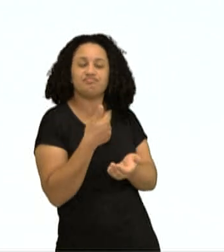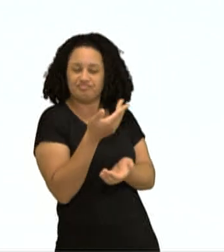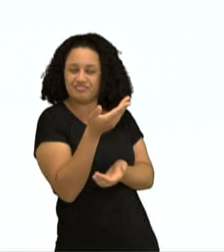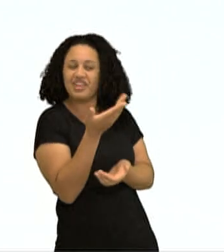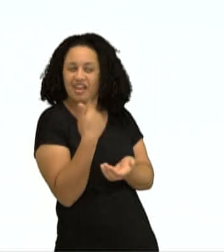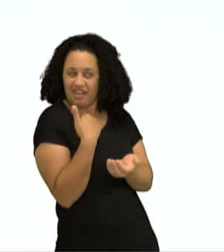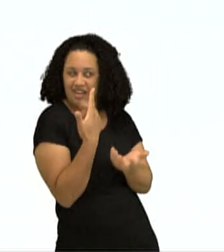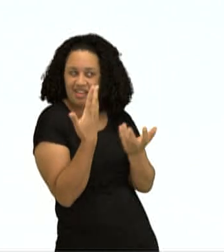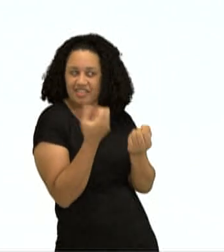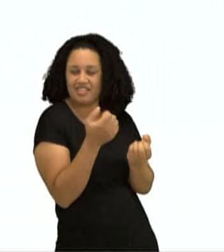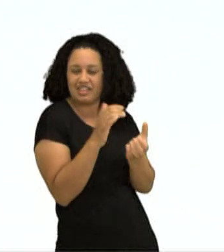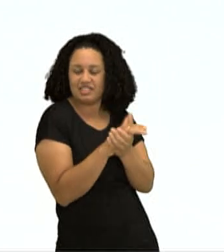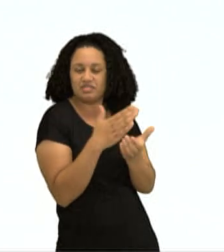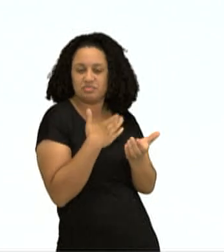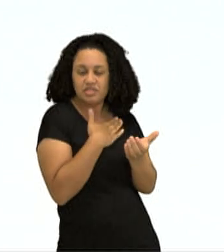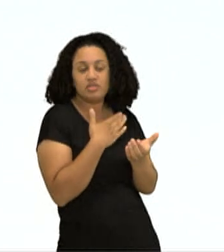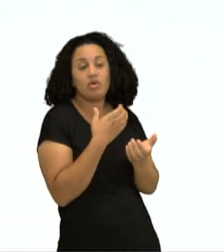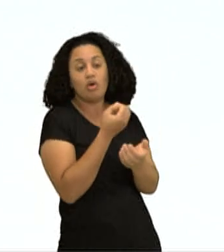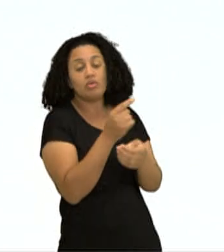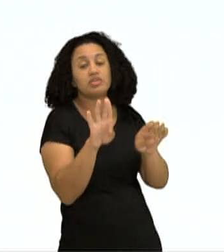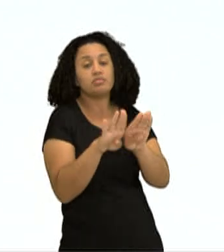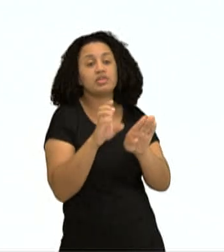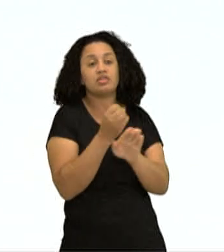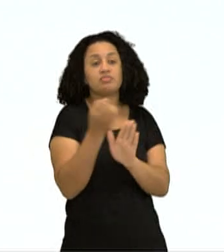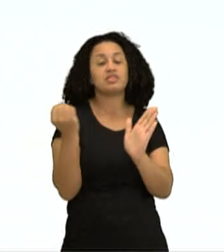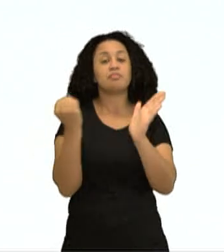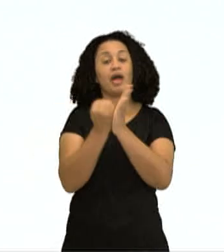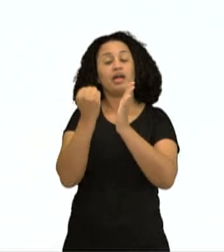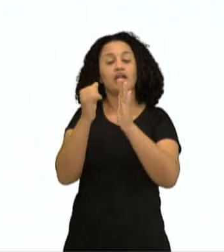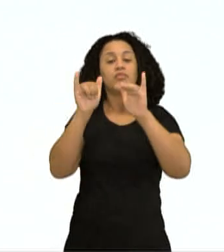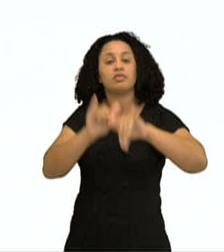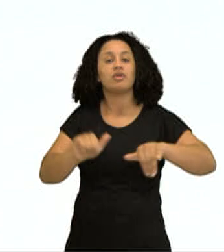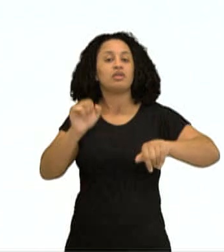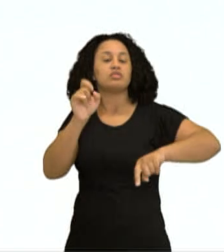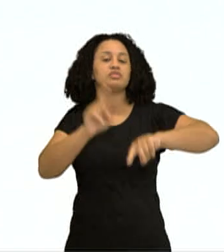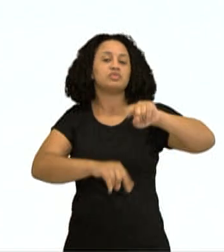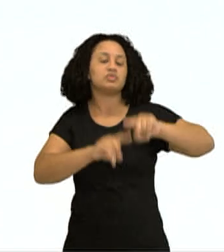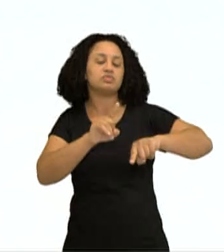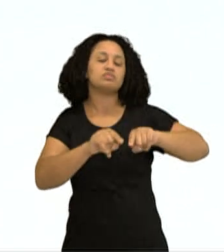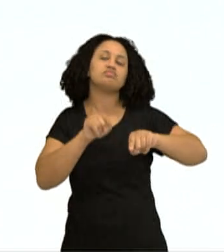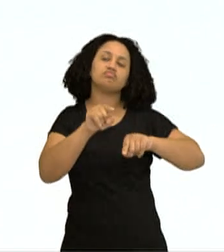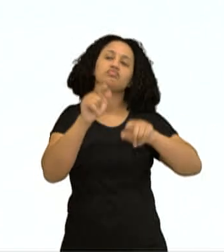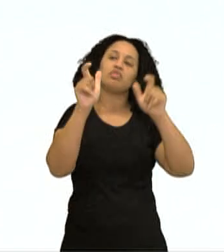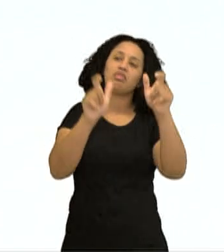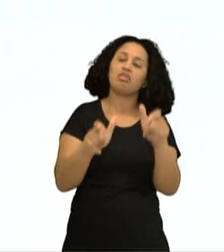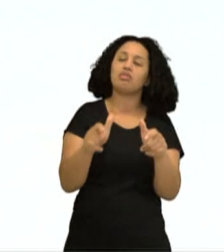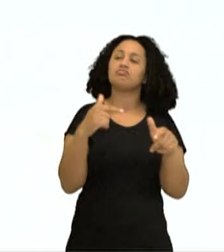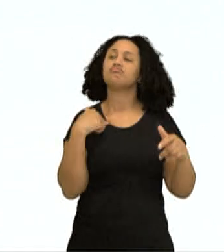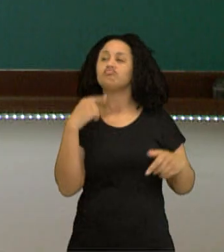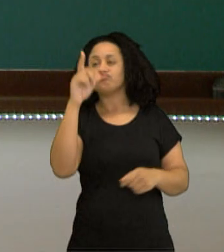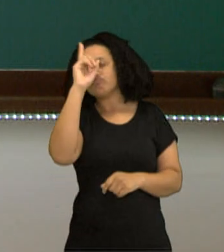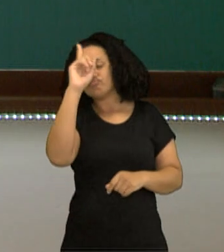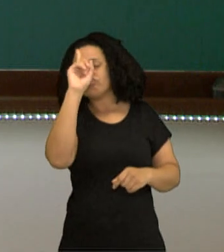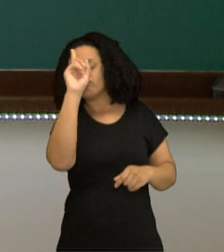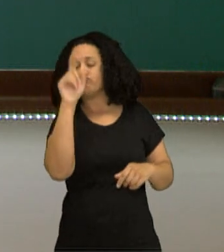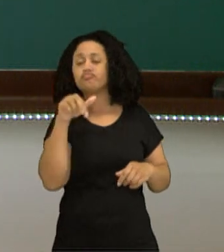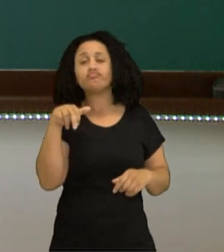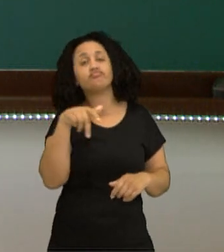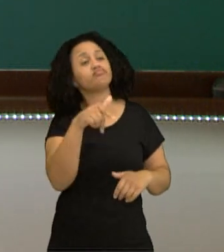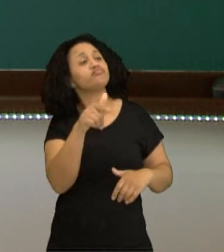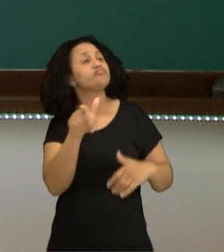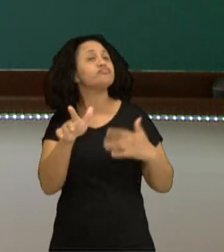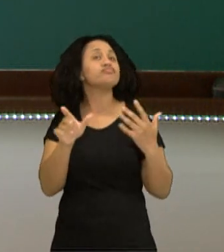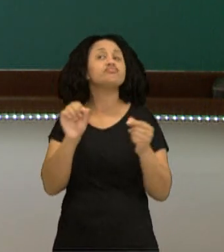formato, ou até marcas utilizam para lançar produtos. Você está lá no seu ambiente corriqueiro, no seu cotidiano, no seu dia a dia,